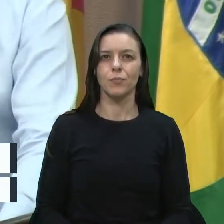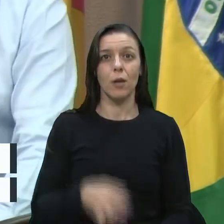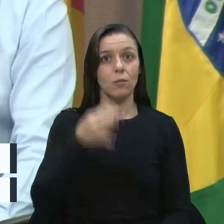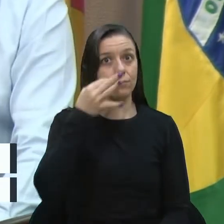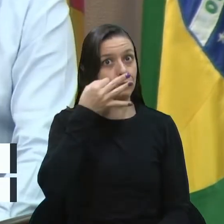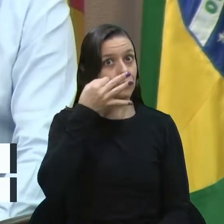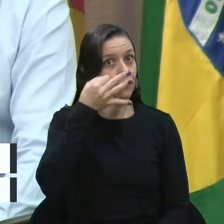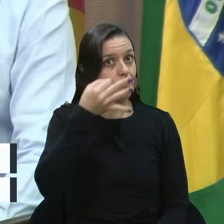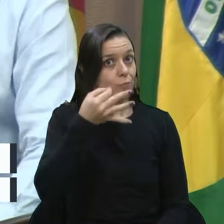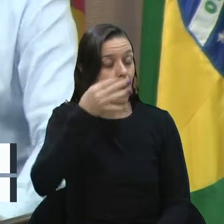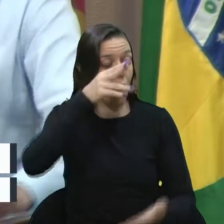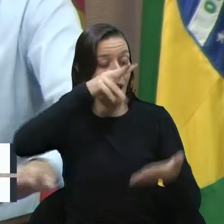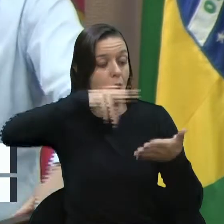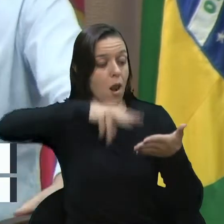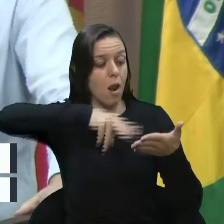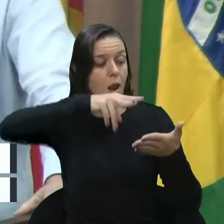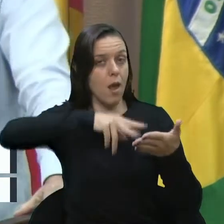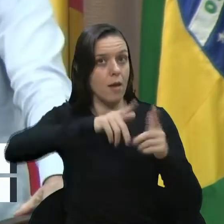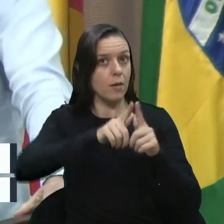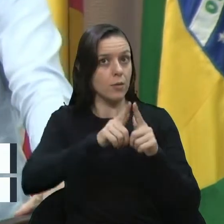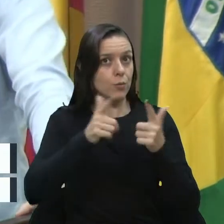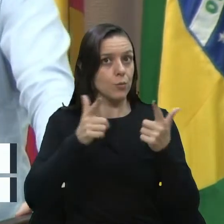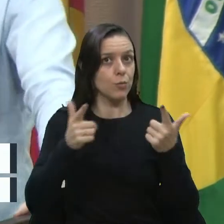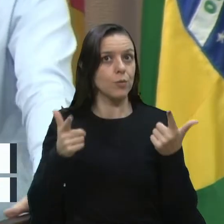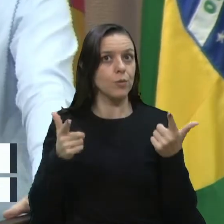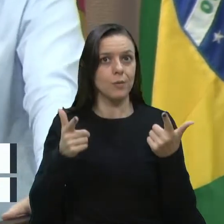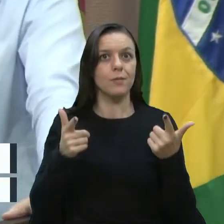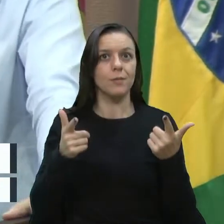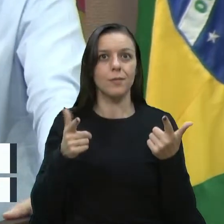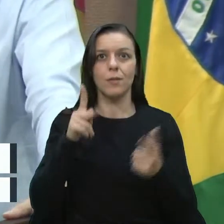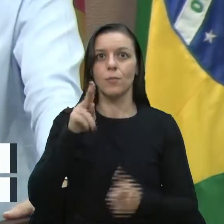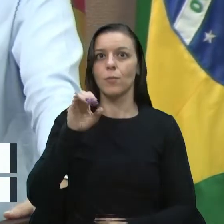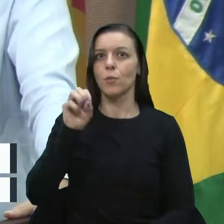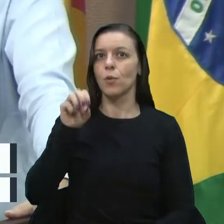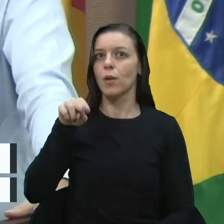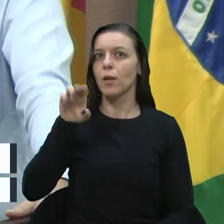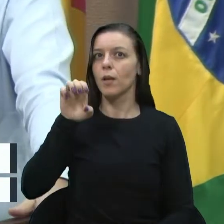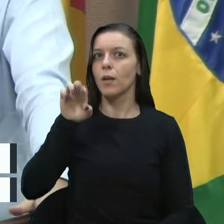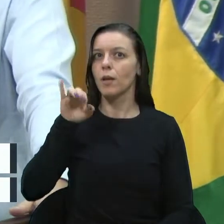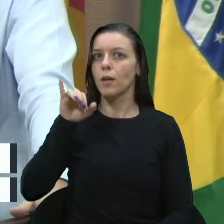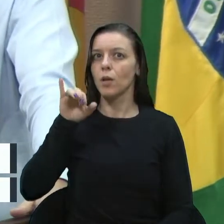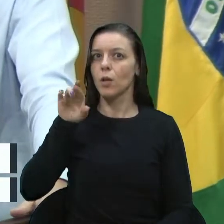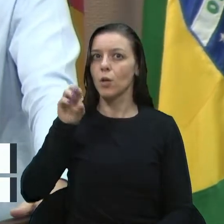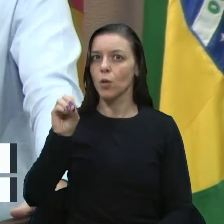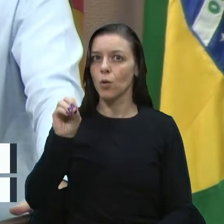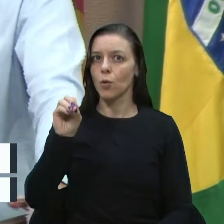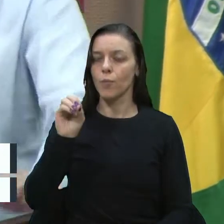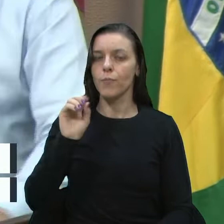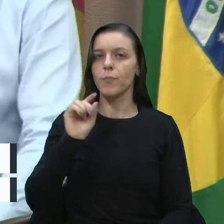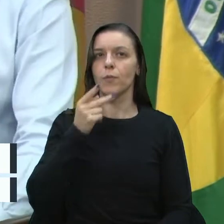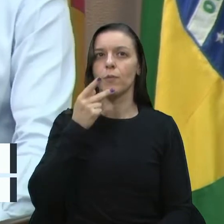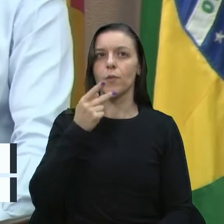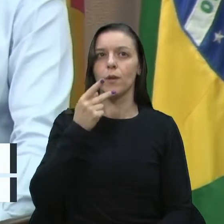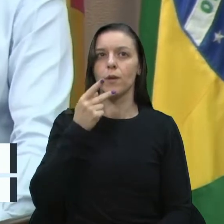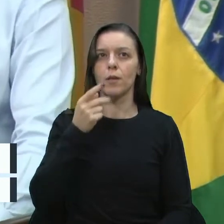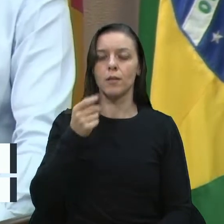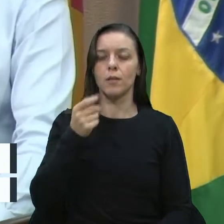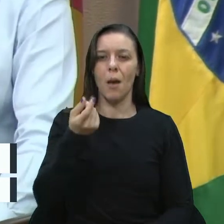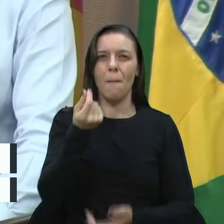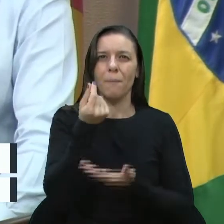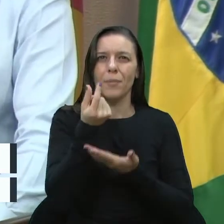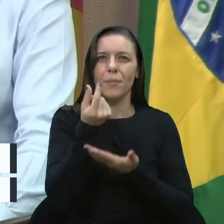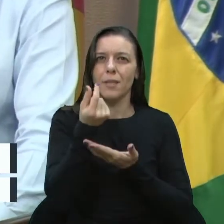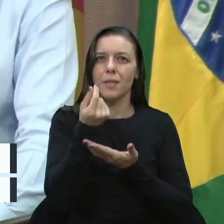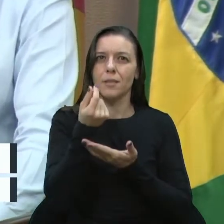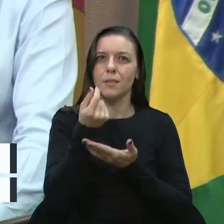atenciosamente lendo aqui o Jornal Pioneiro de hoje, diz: seu bolso, preços de materiais